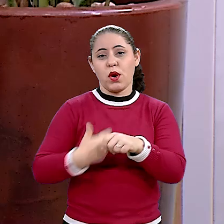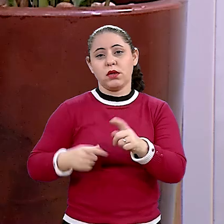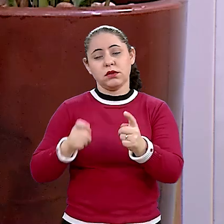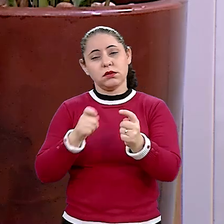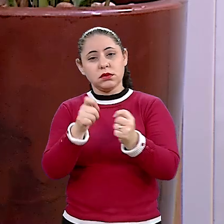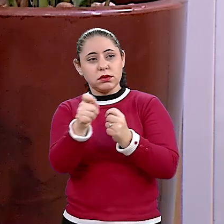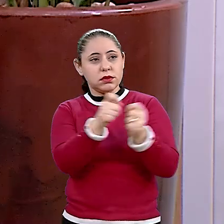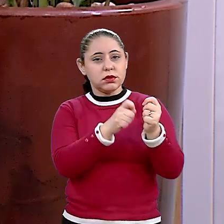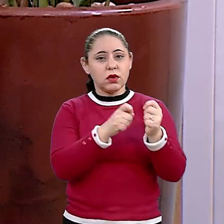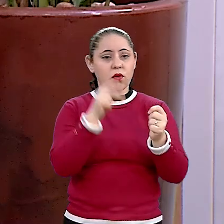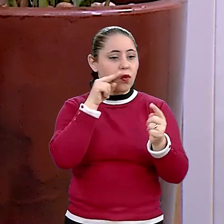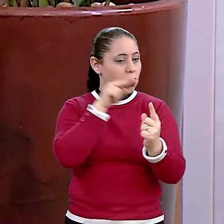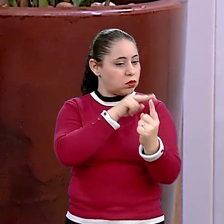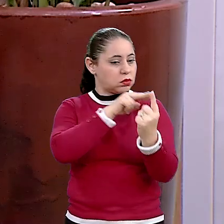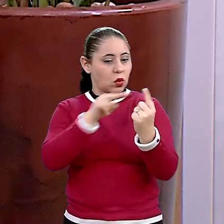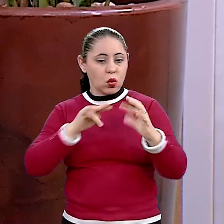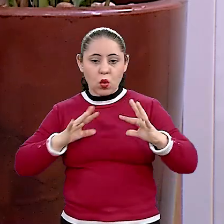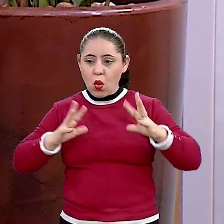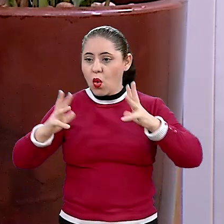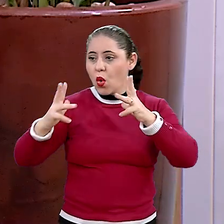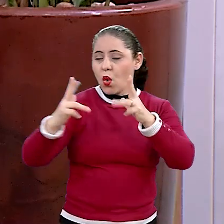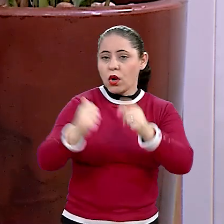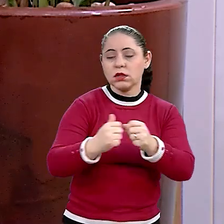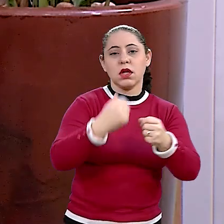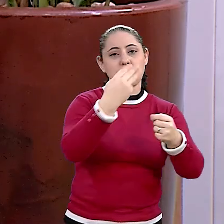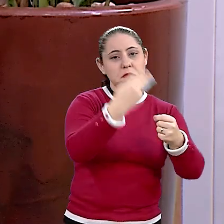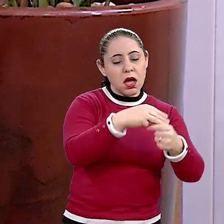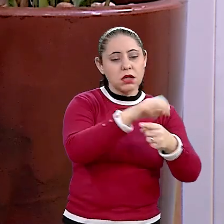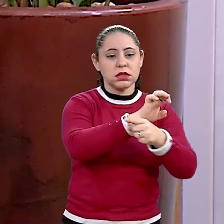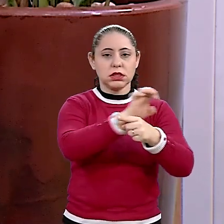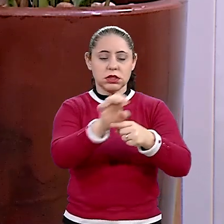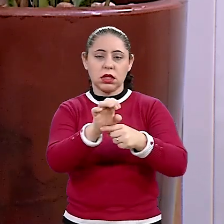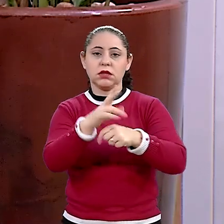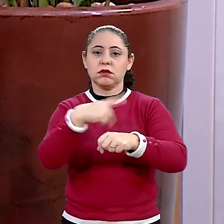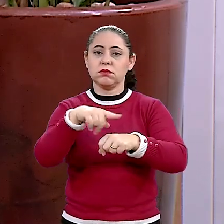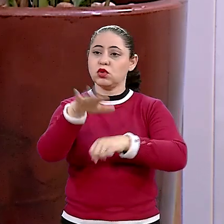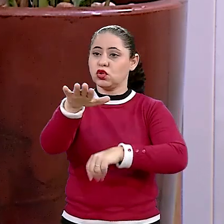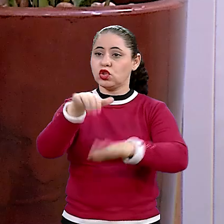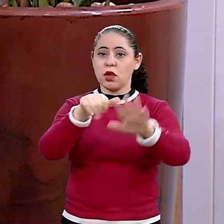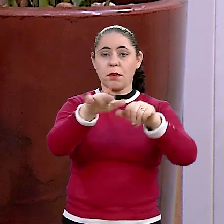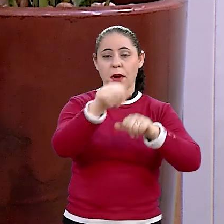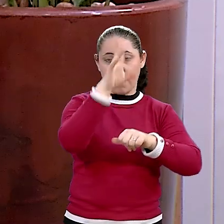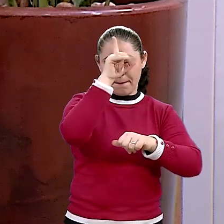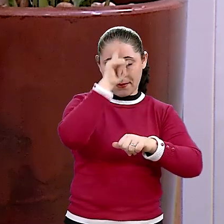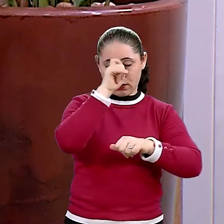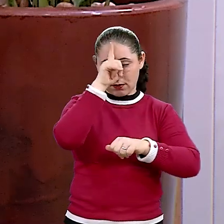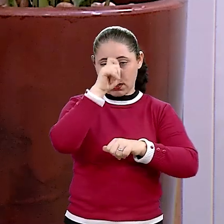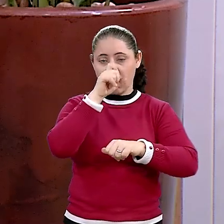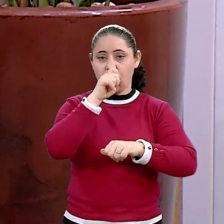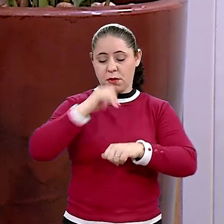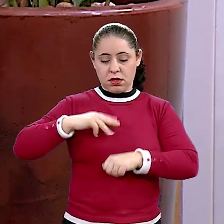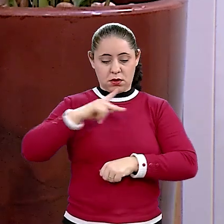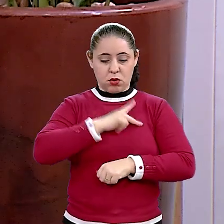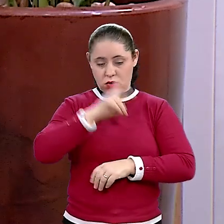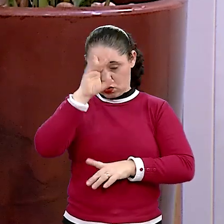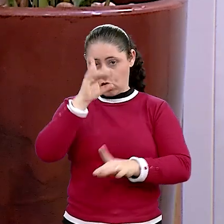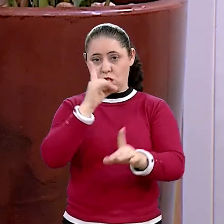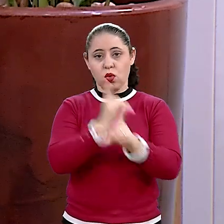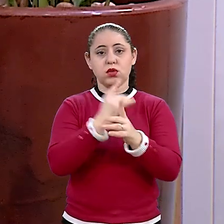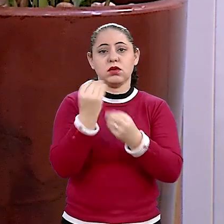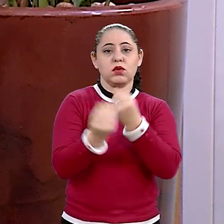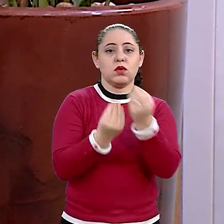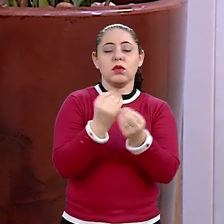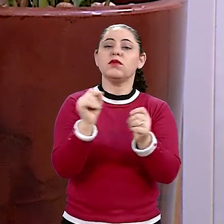que vai olhar para todos esses entes, chamar os hospitais, chamar o Ministério Público e encontrar uma forma de fazer